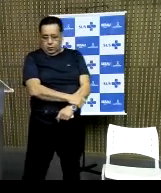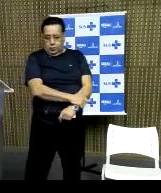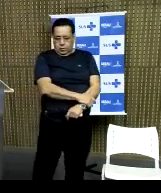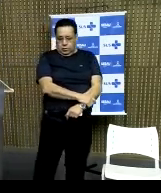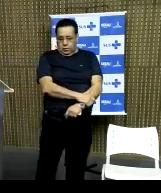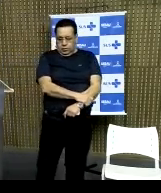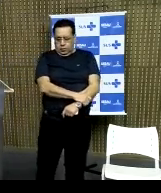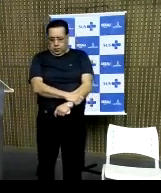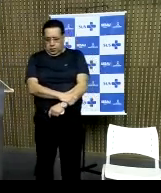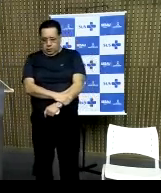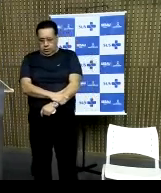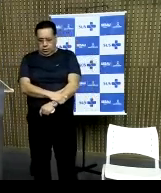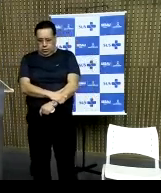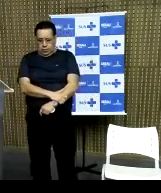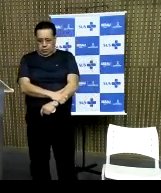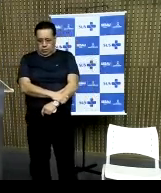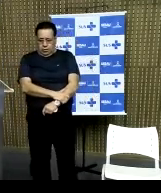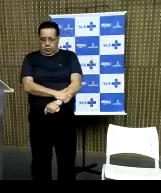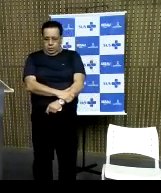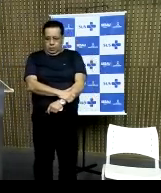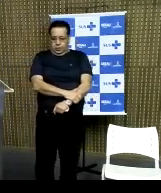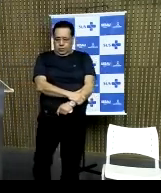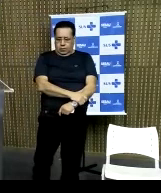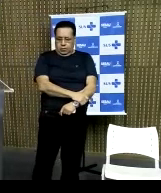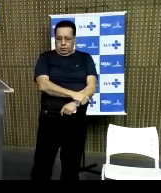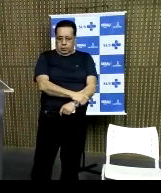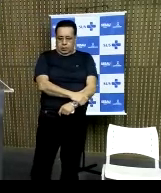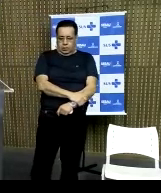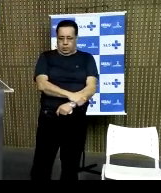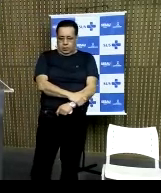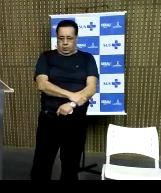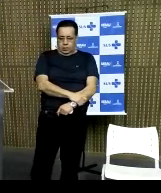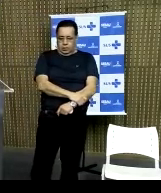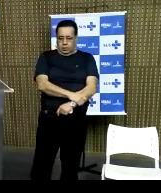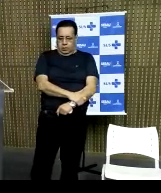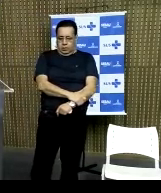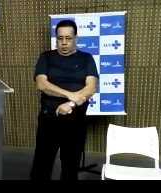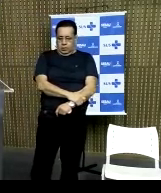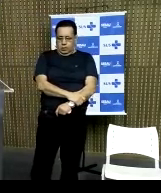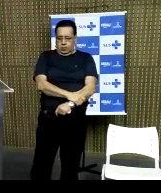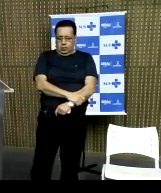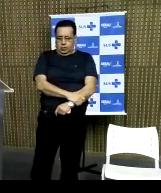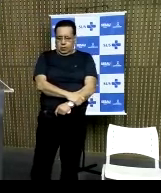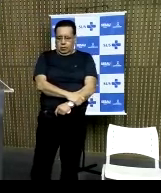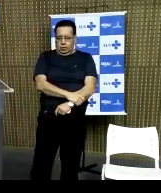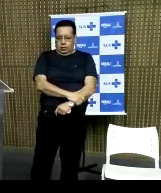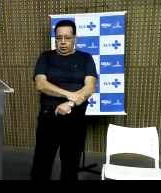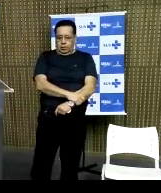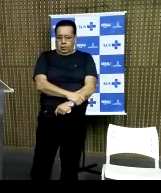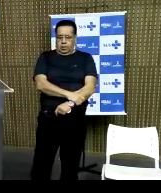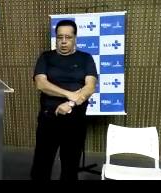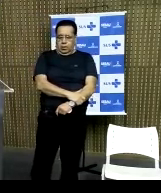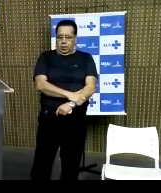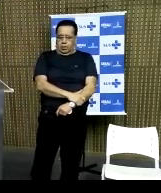E de óbito infantil tivemos 2 casos. Esses casos, eles são todos discutidos no Comitê Municipal de Prevenção de